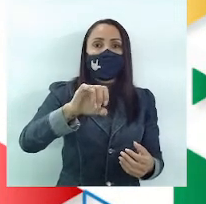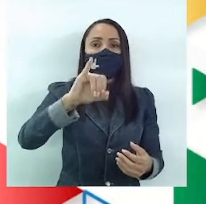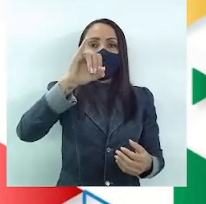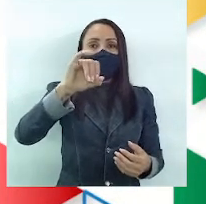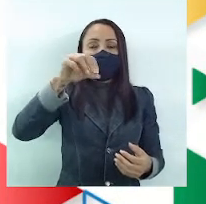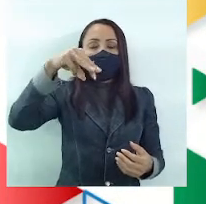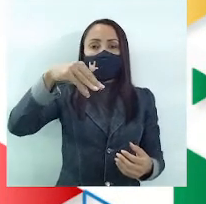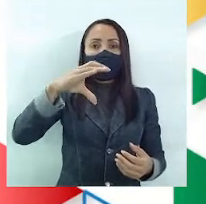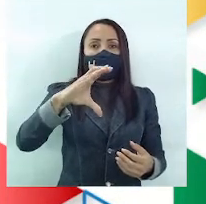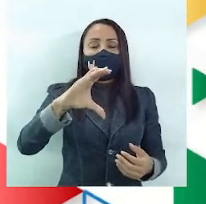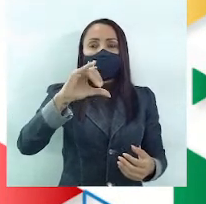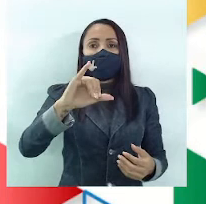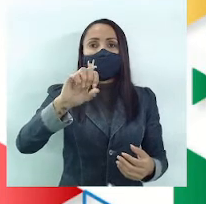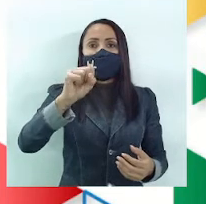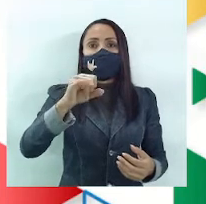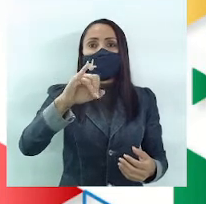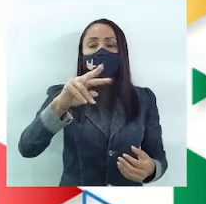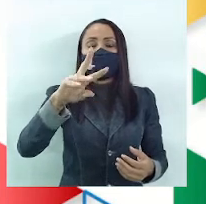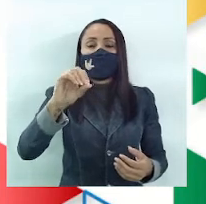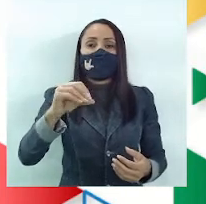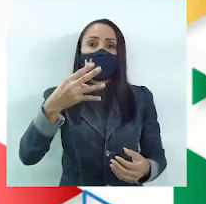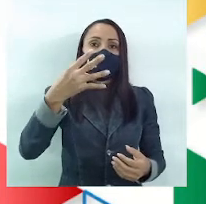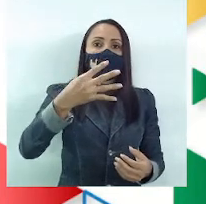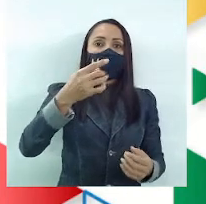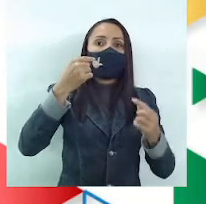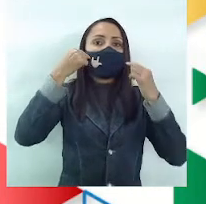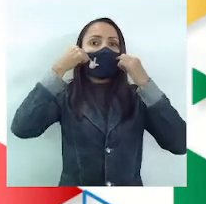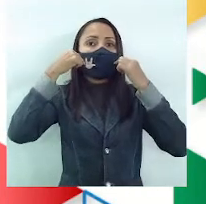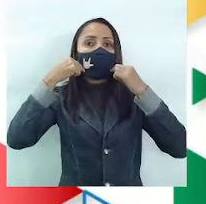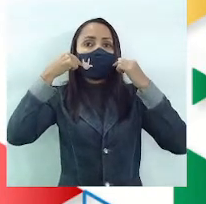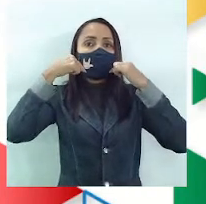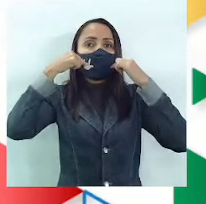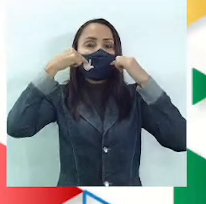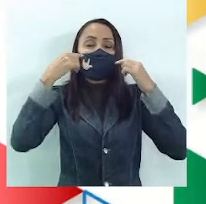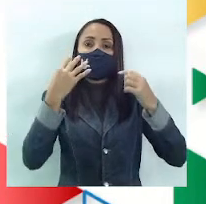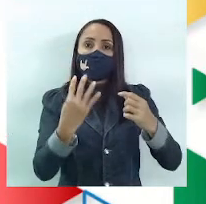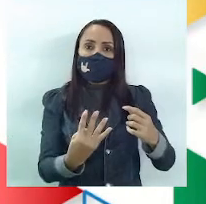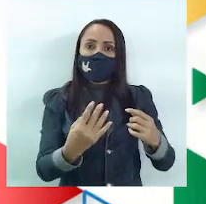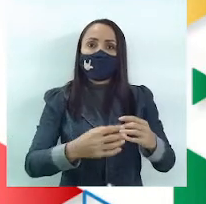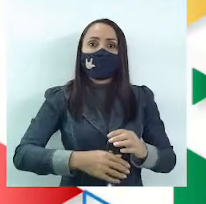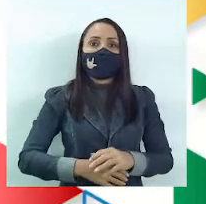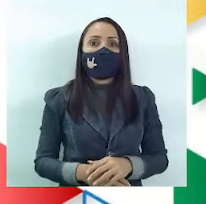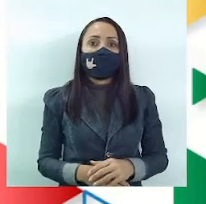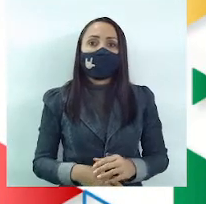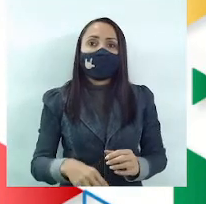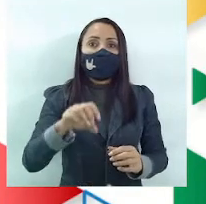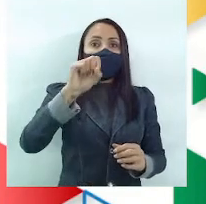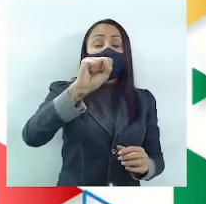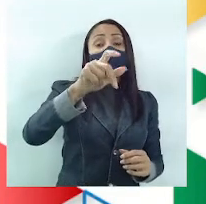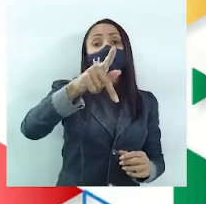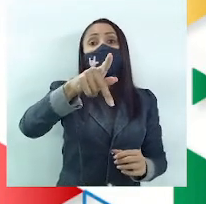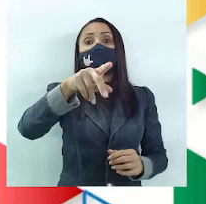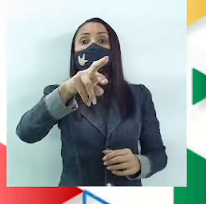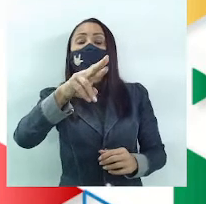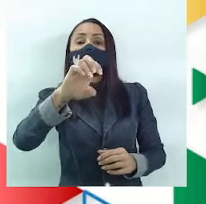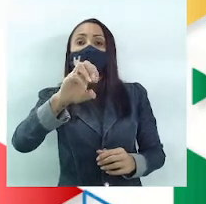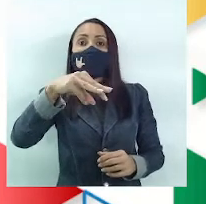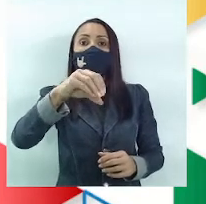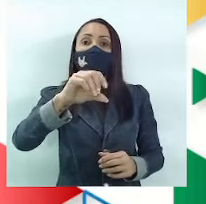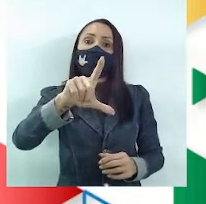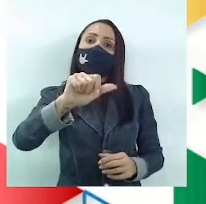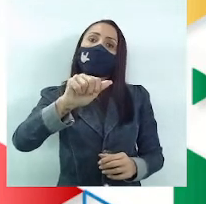superiores e 4 inferiores, 4 caninos, 2 superiores e 2 inferiores, 8 premolares, que serão